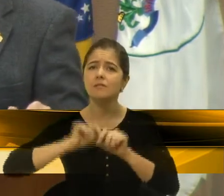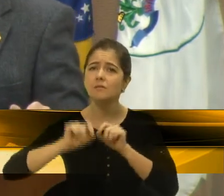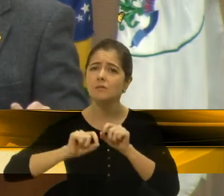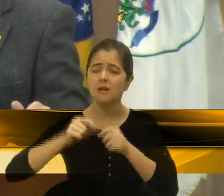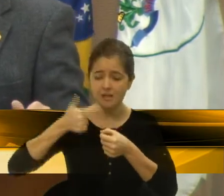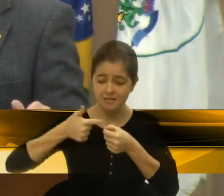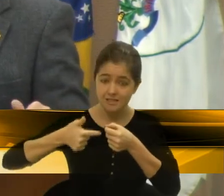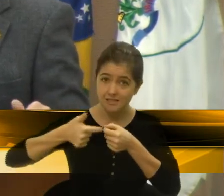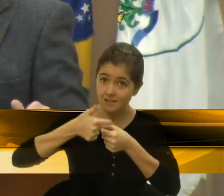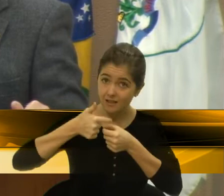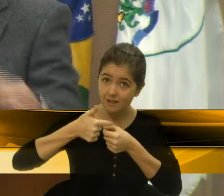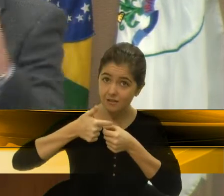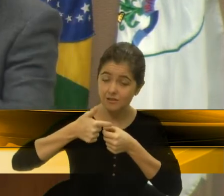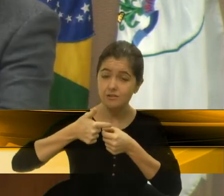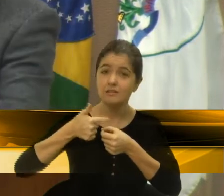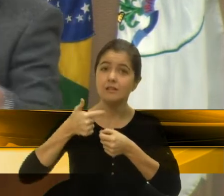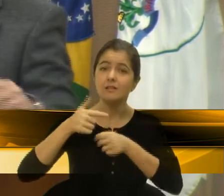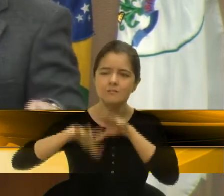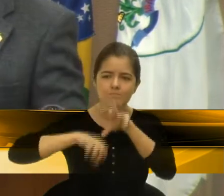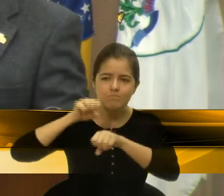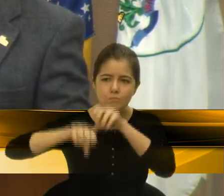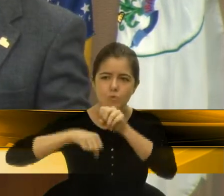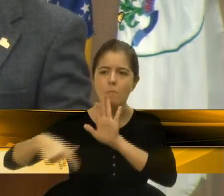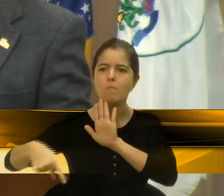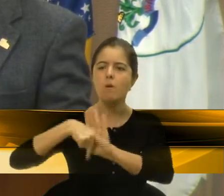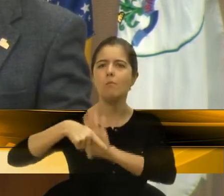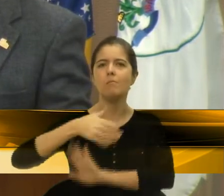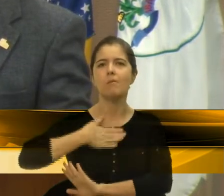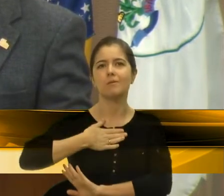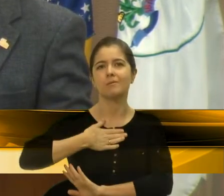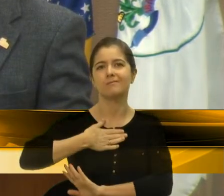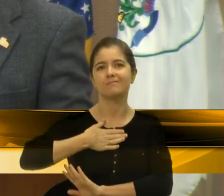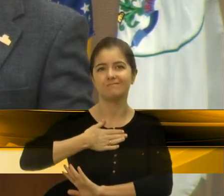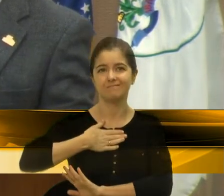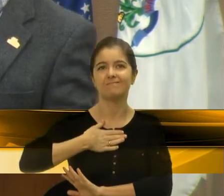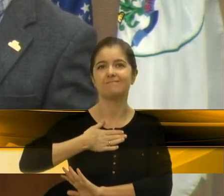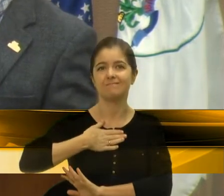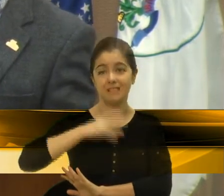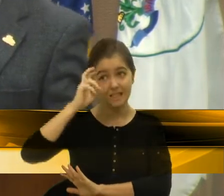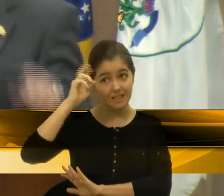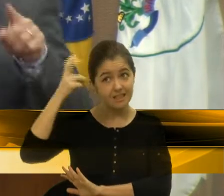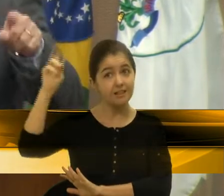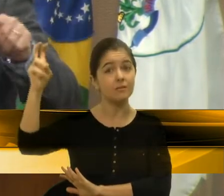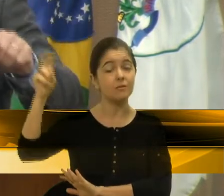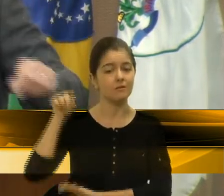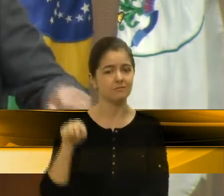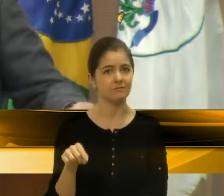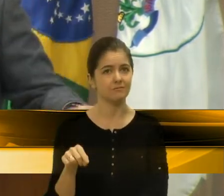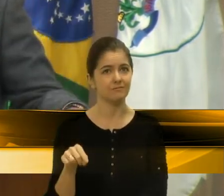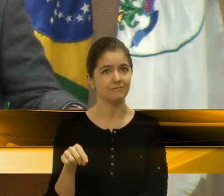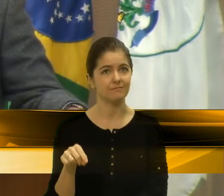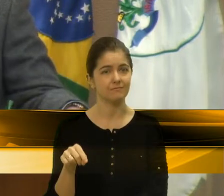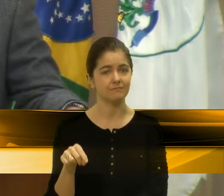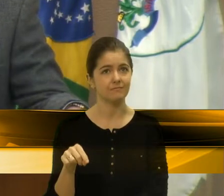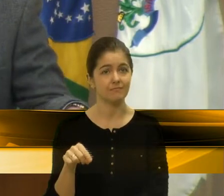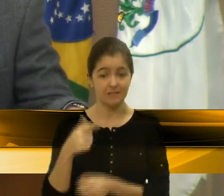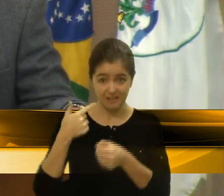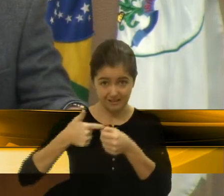Buscando a propriedade intelectual. Então esses municípios estão na nossa